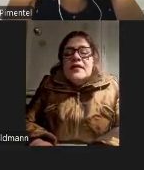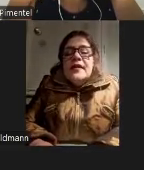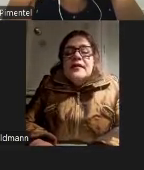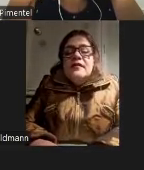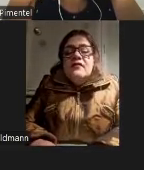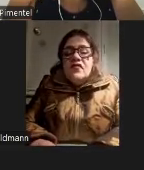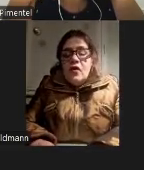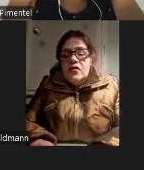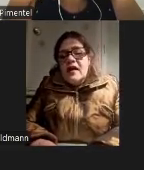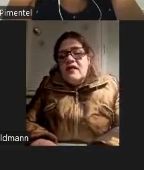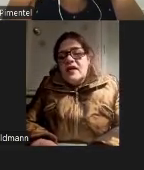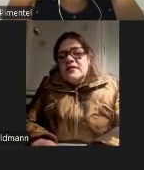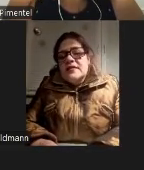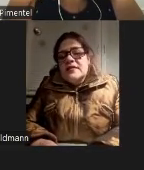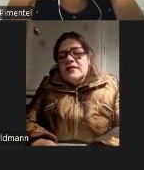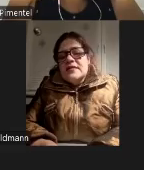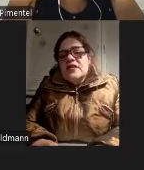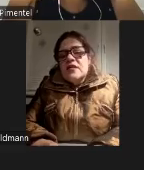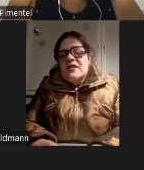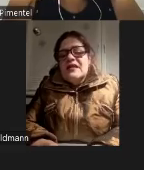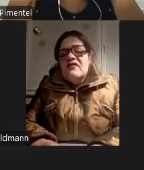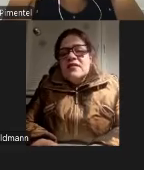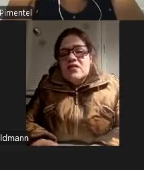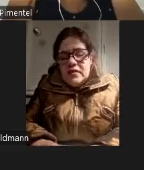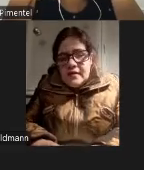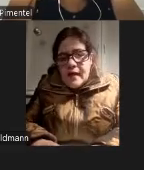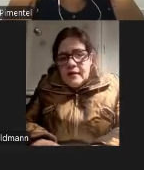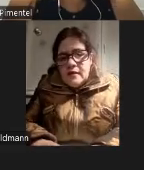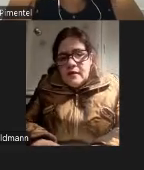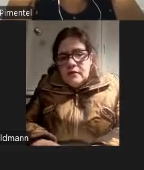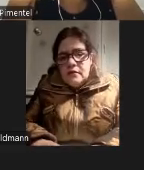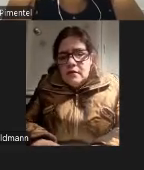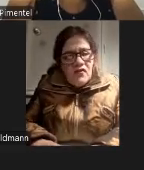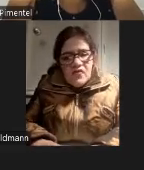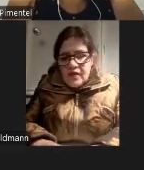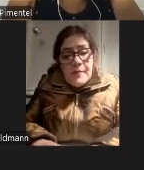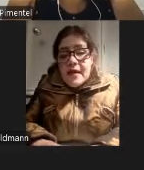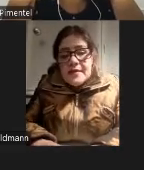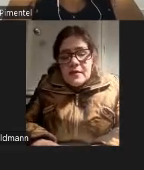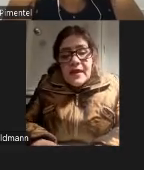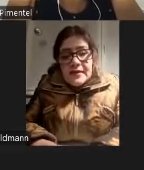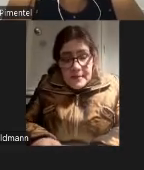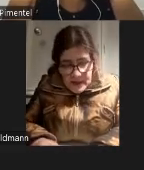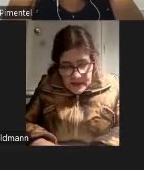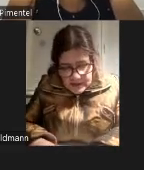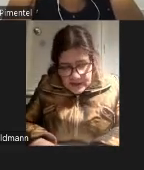o paciente volta a fazer uma função que estava desordenada,